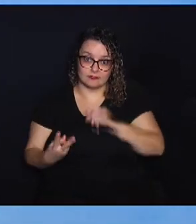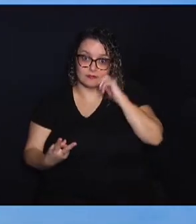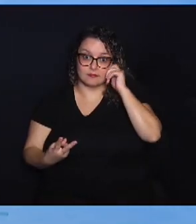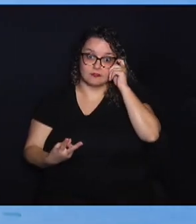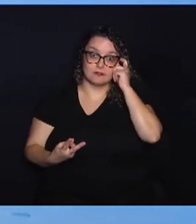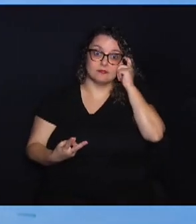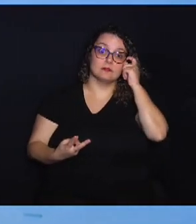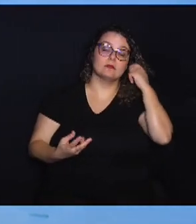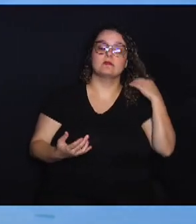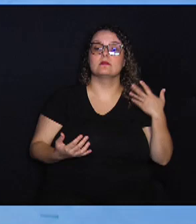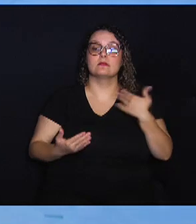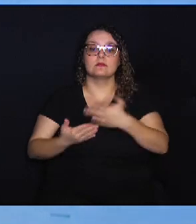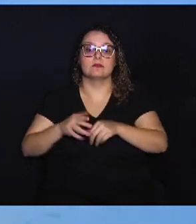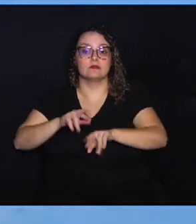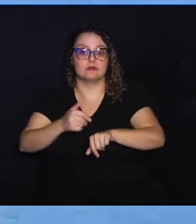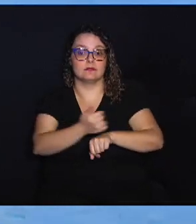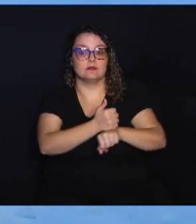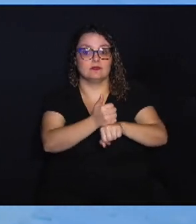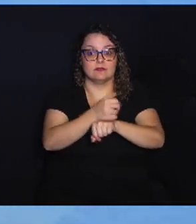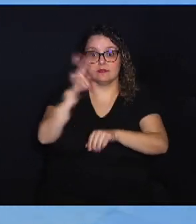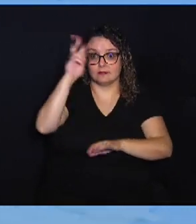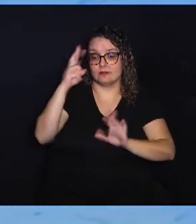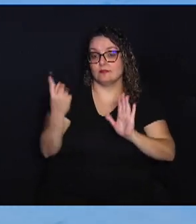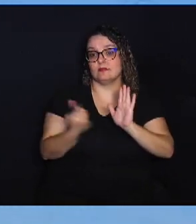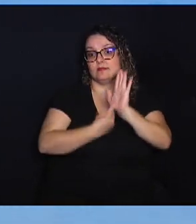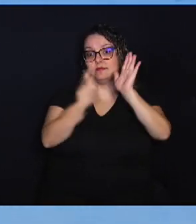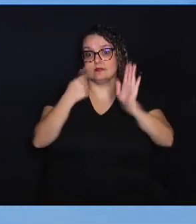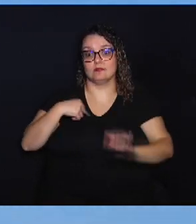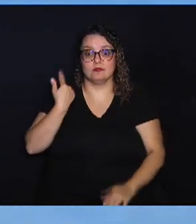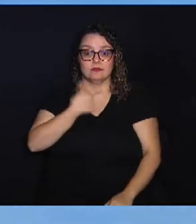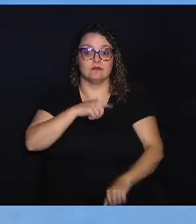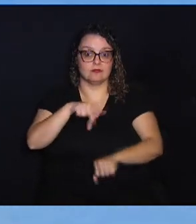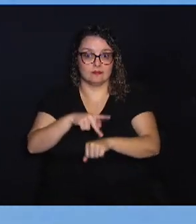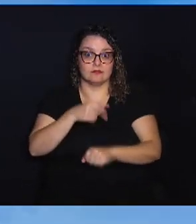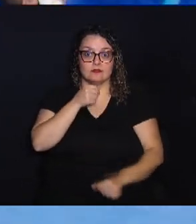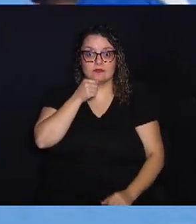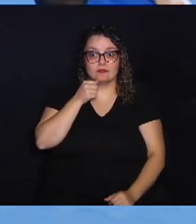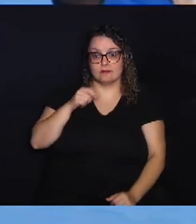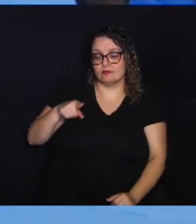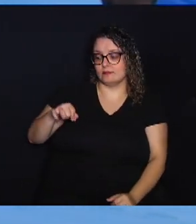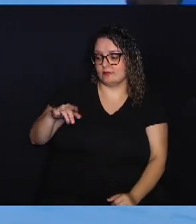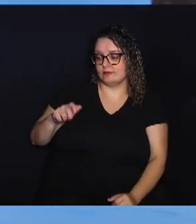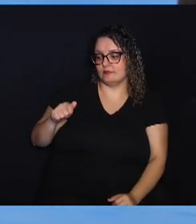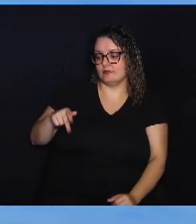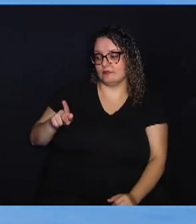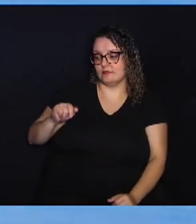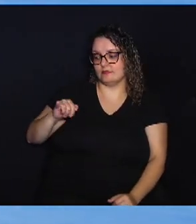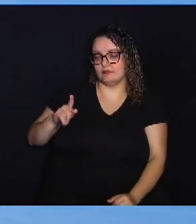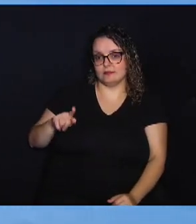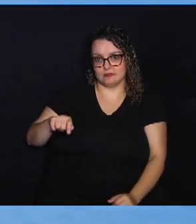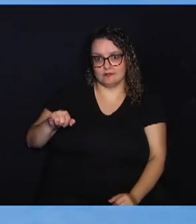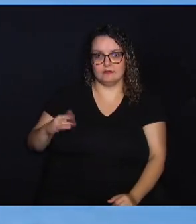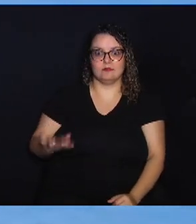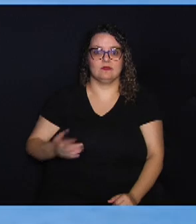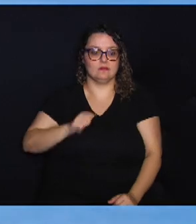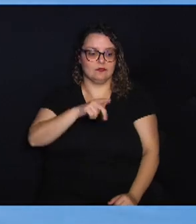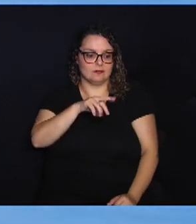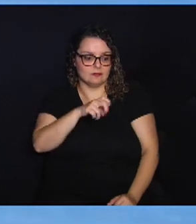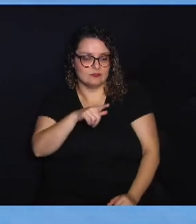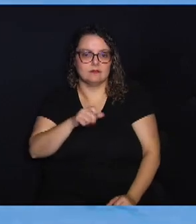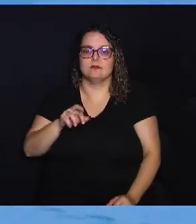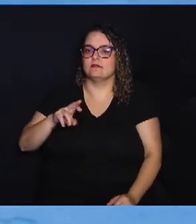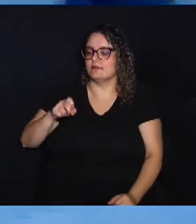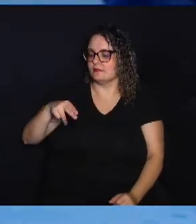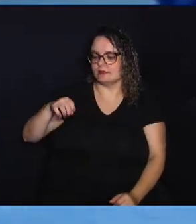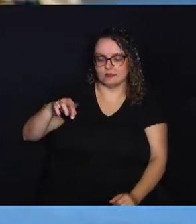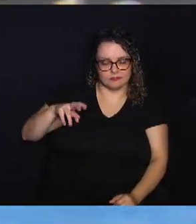tem inúmeros atletas olímpicos que fizeram história no nosso país, desde Chiaki Ishii, que foi o primeiro medalhista olímpico, Aurélio Miguel, Rogério Sampaio, Leandro